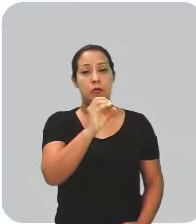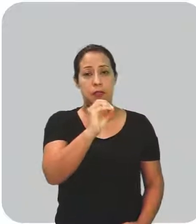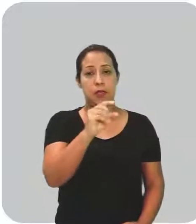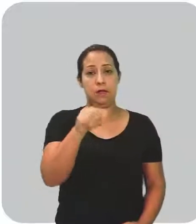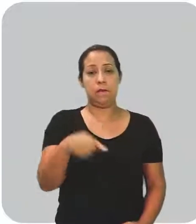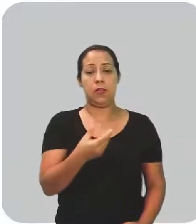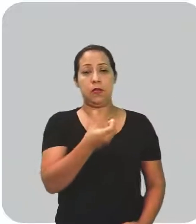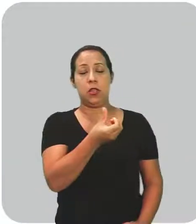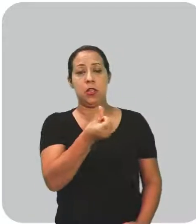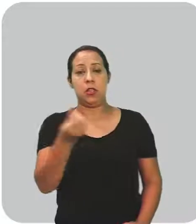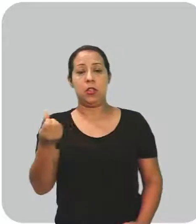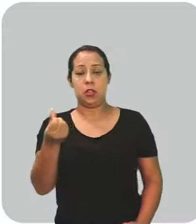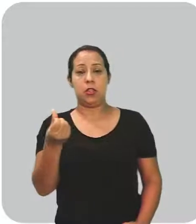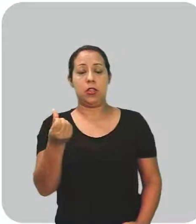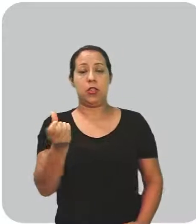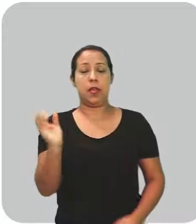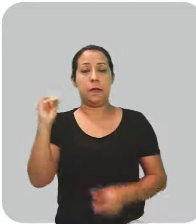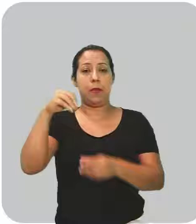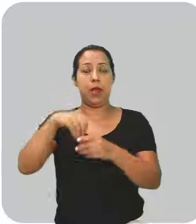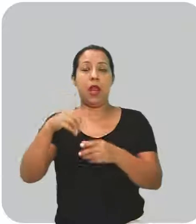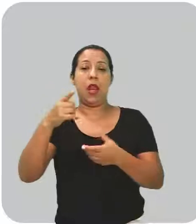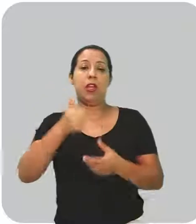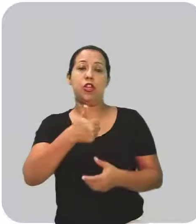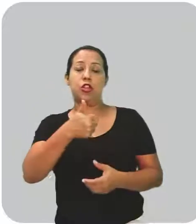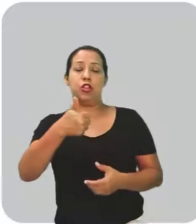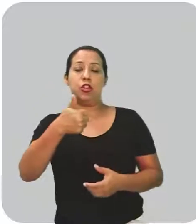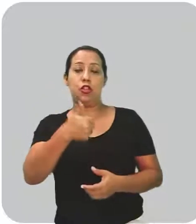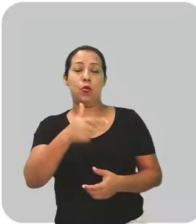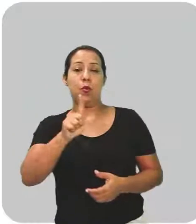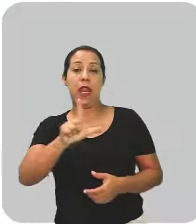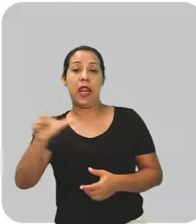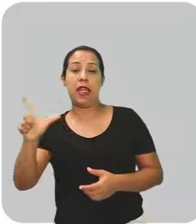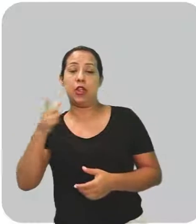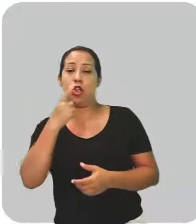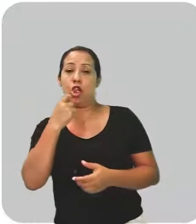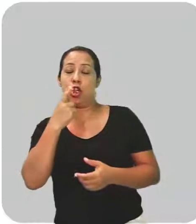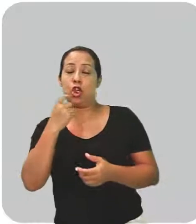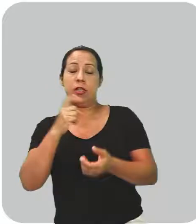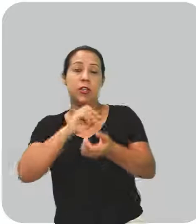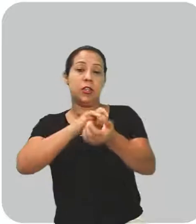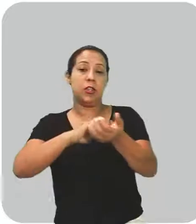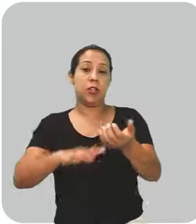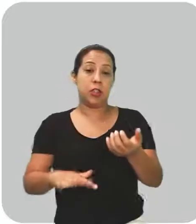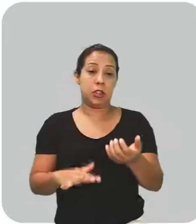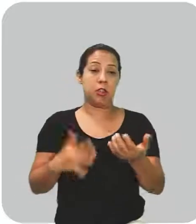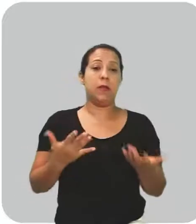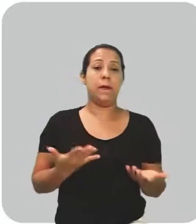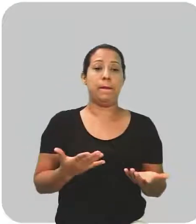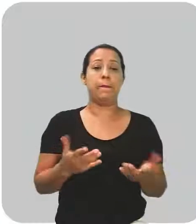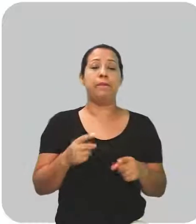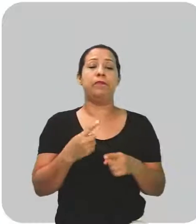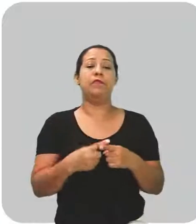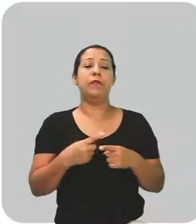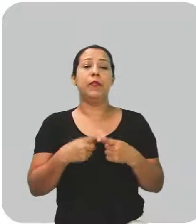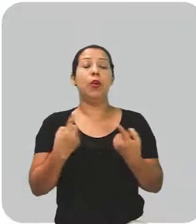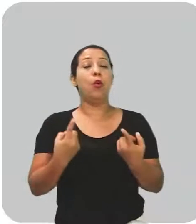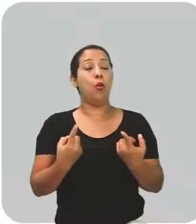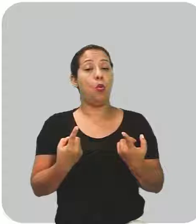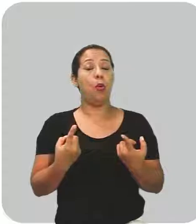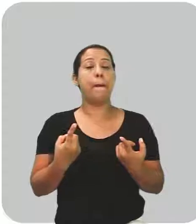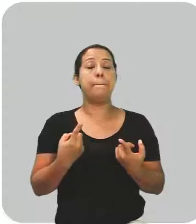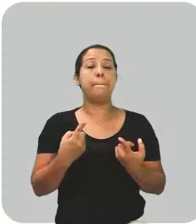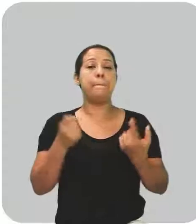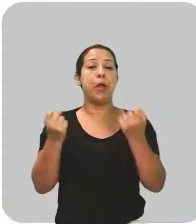O CTB também prevê multa para o motorista embriagado, além de existir a possibilidade de ser processado